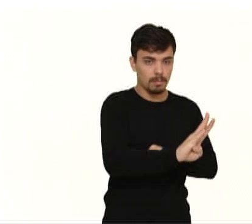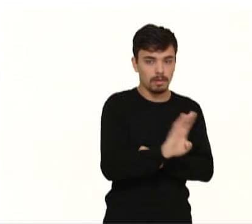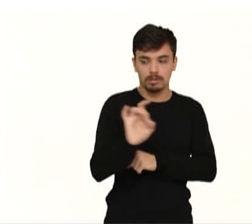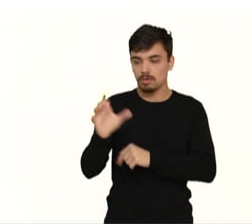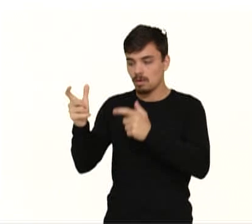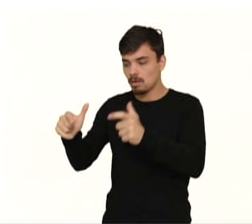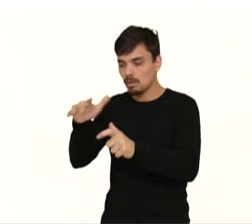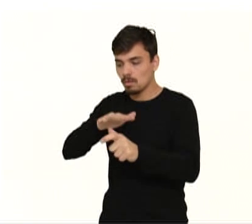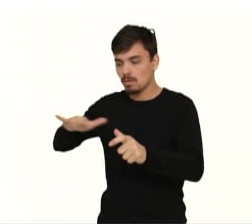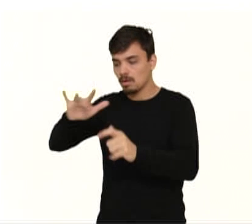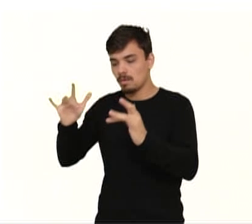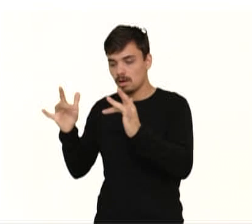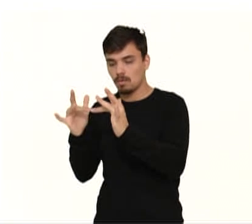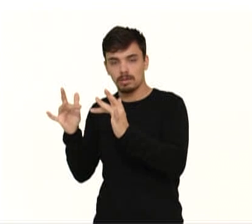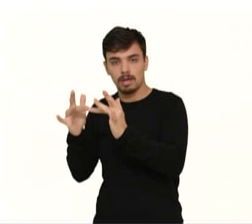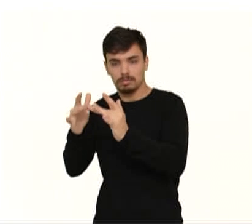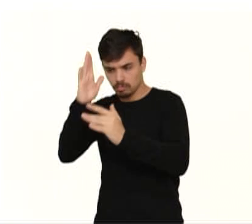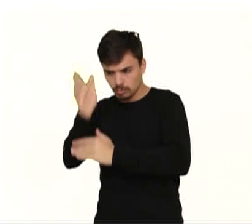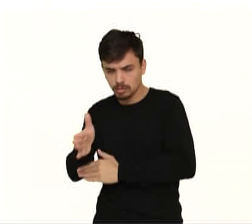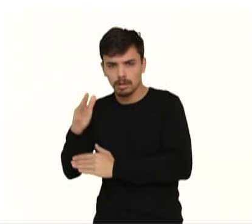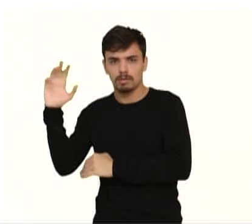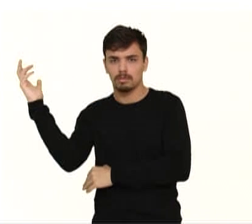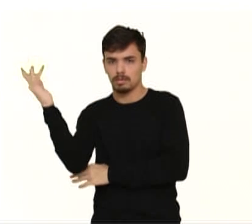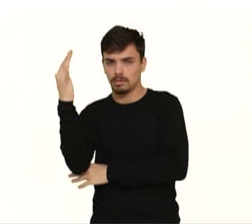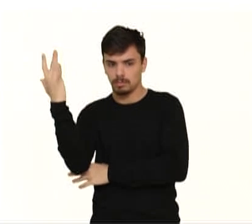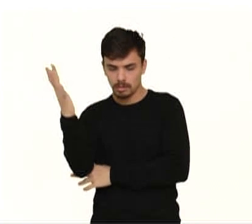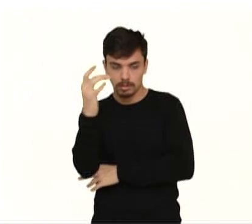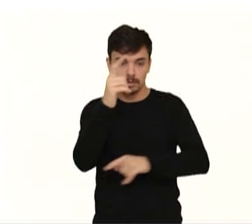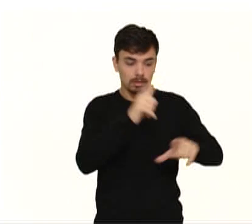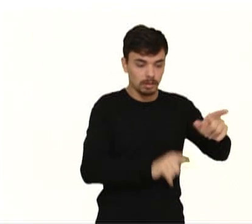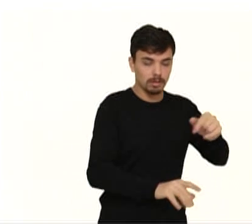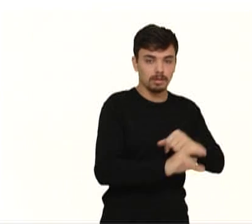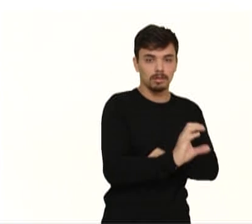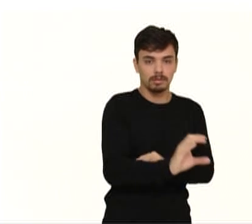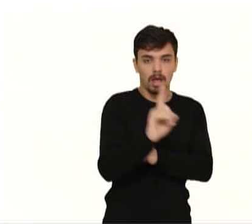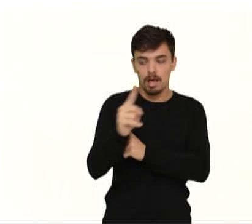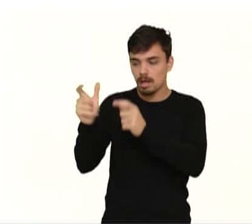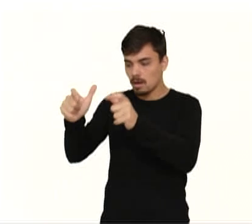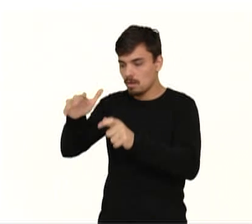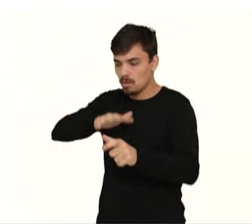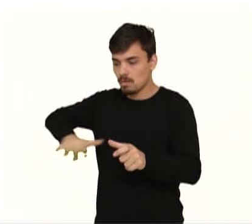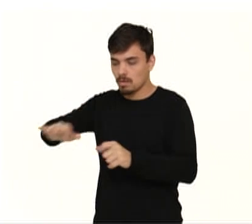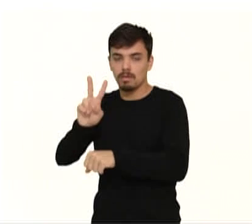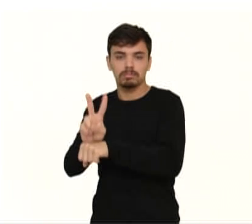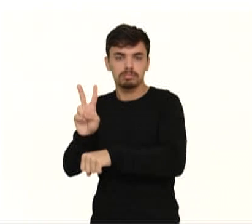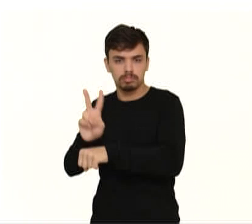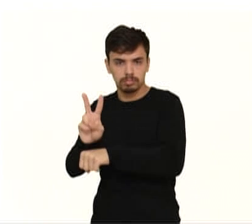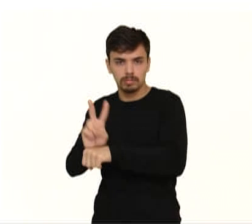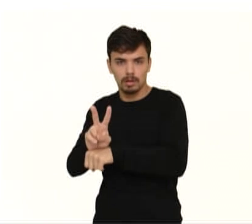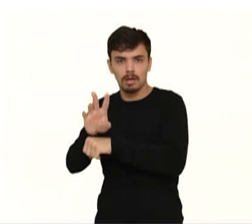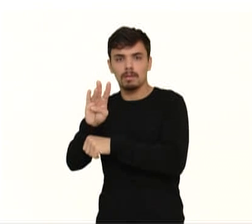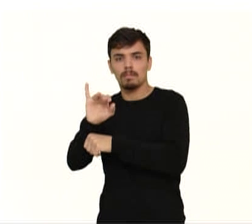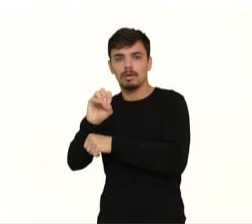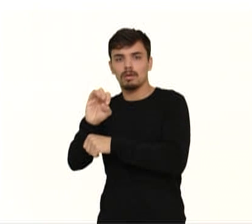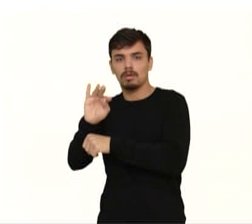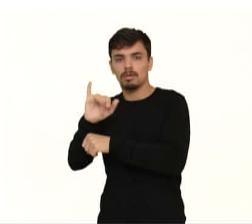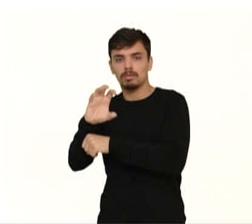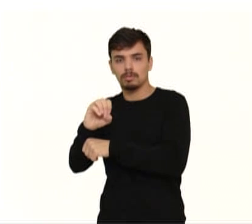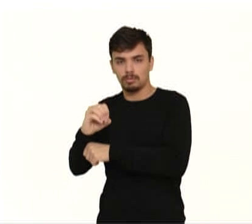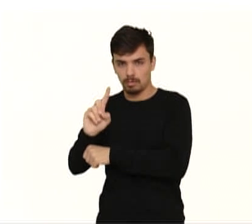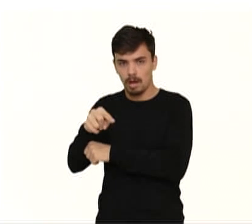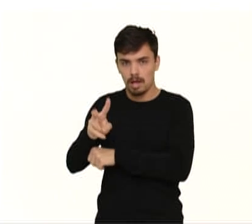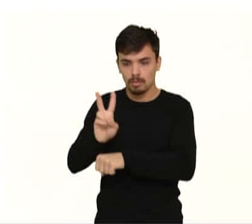o contato direto com a natureza. Letra C, locais que servem como áreas de proteção onde fatores bióticos são